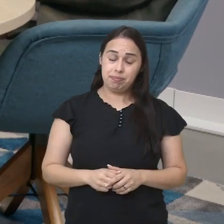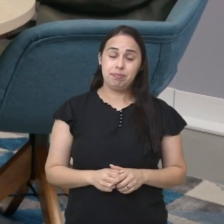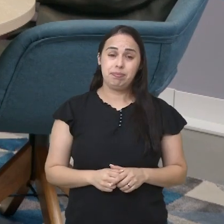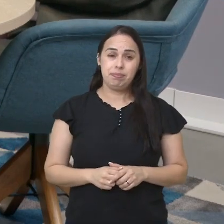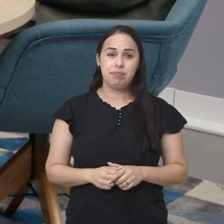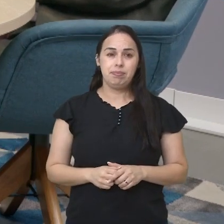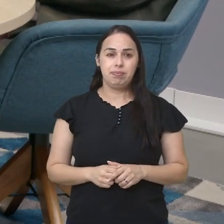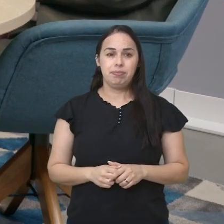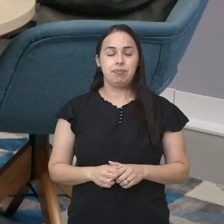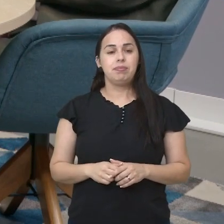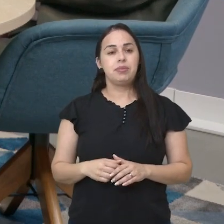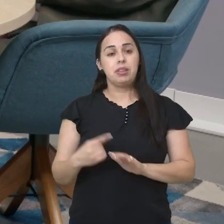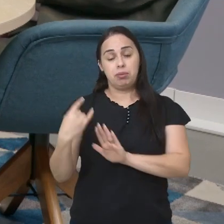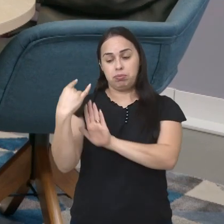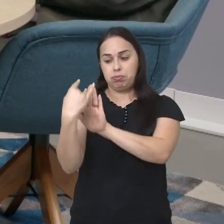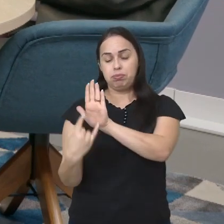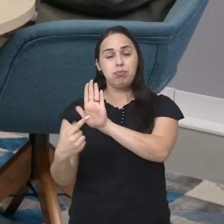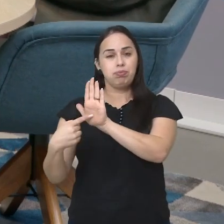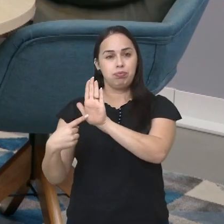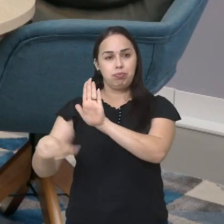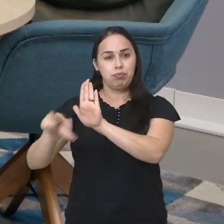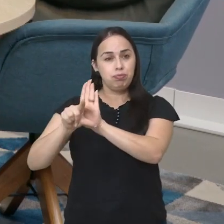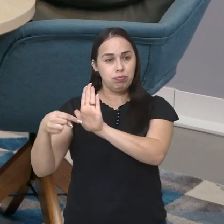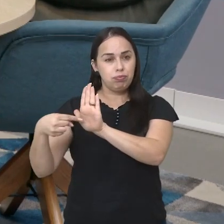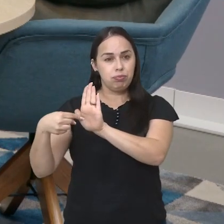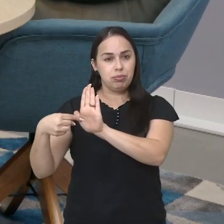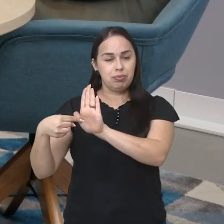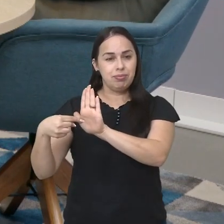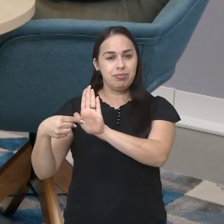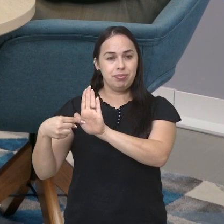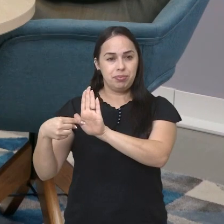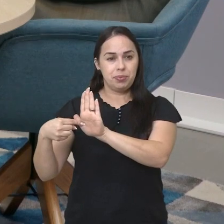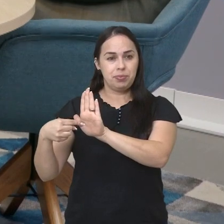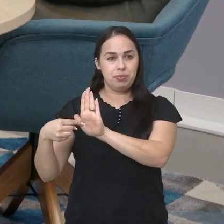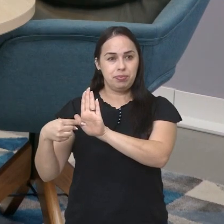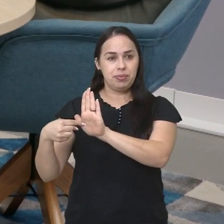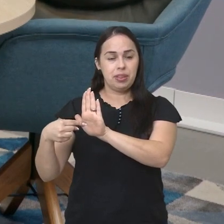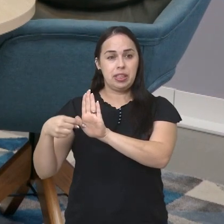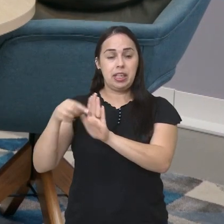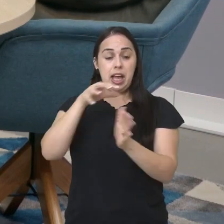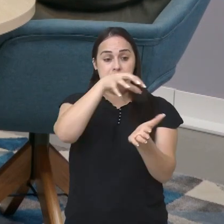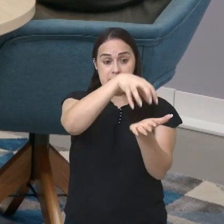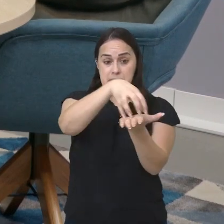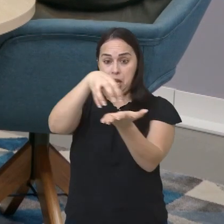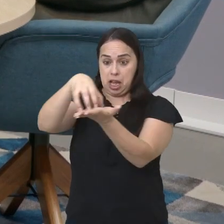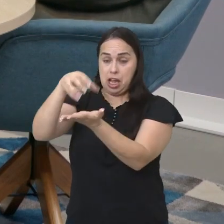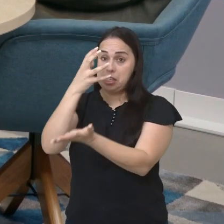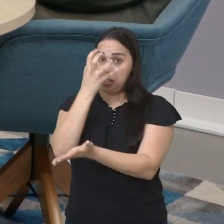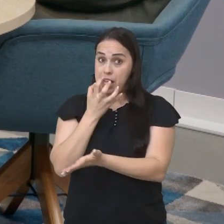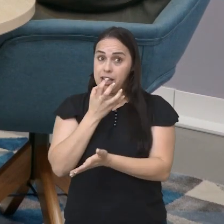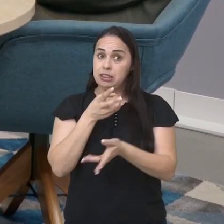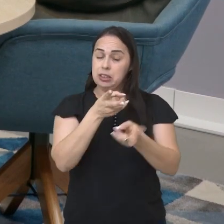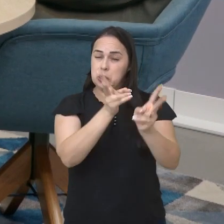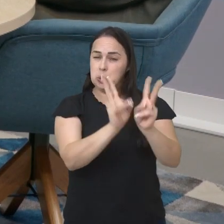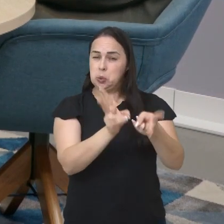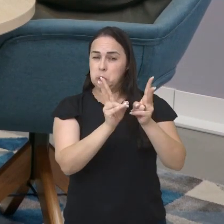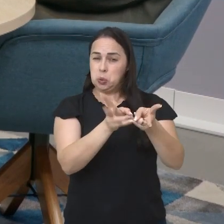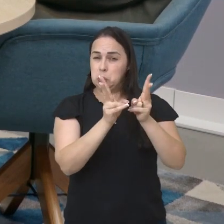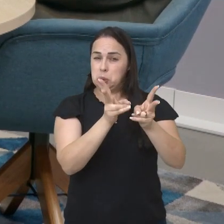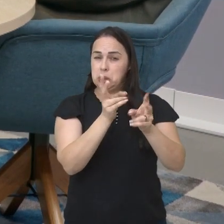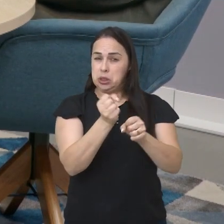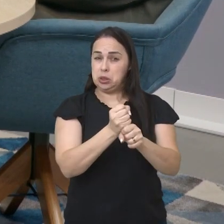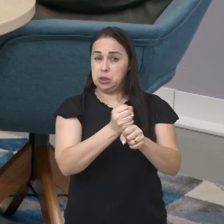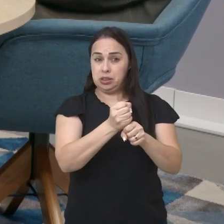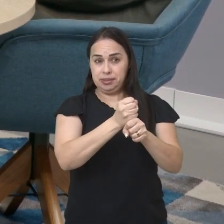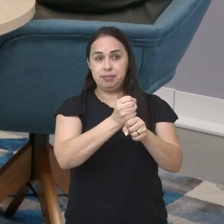aí a regulamentação disso faz com que as sérias entidades permaneçam décadas